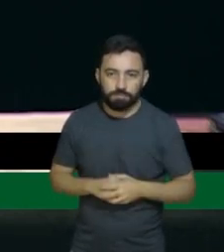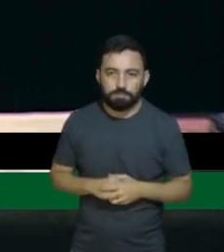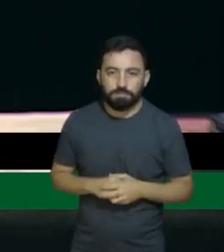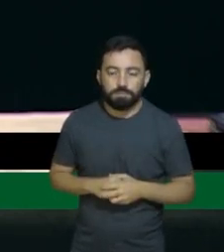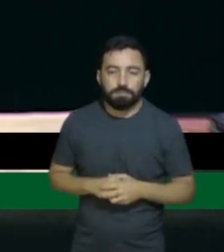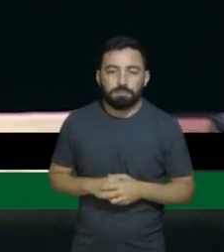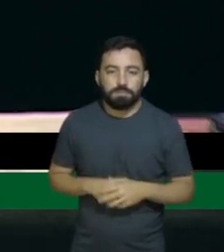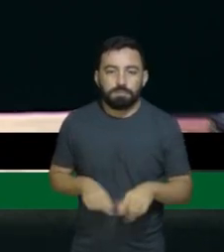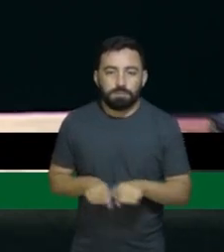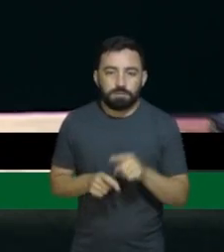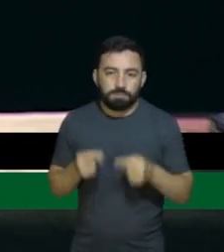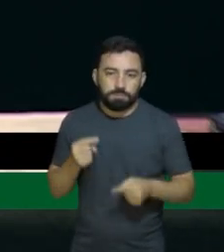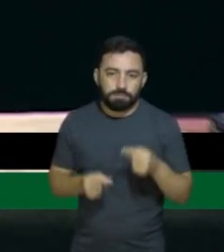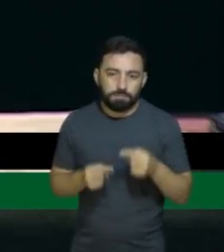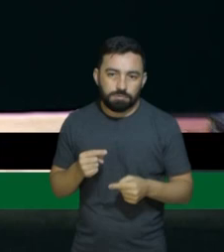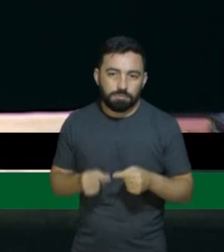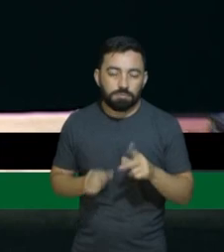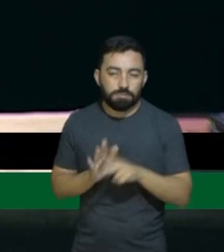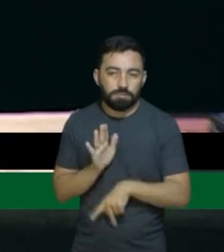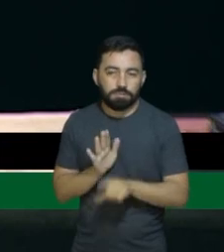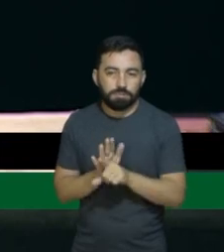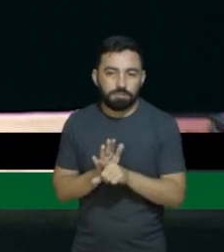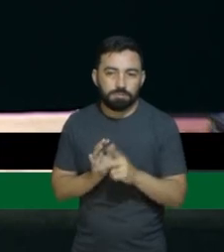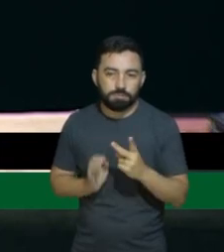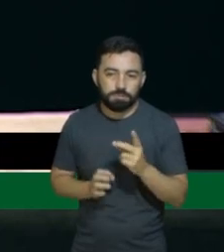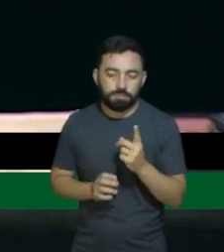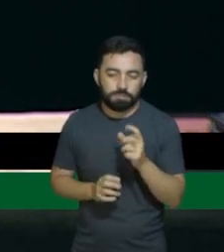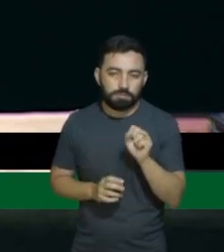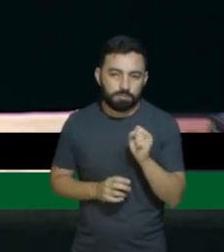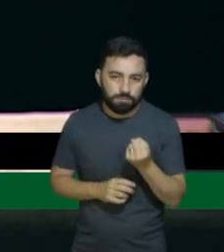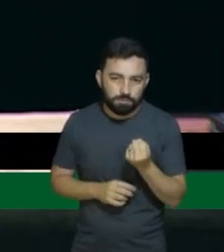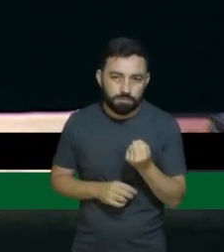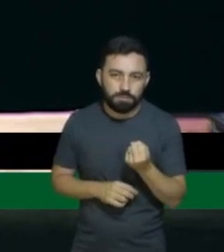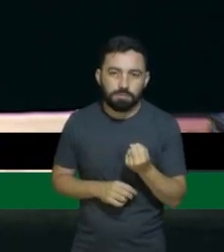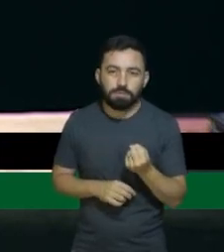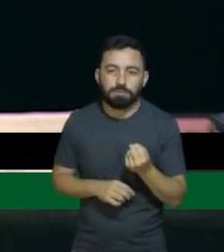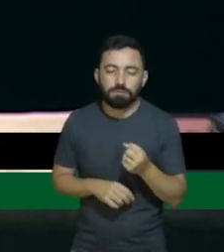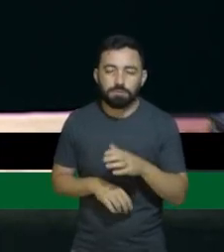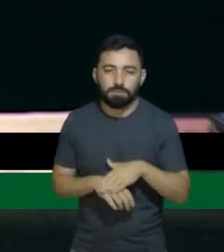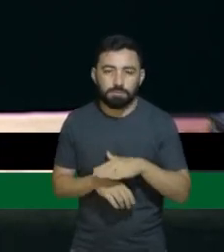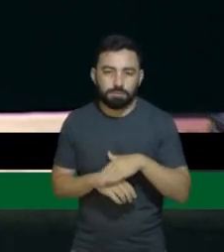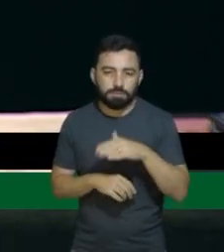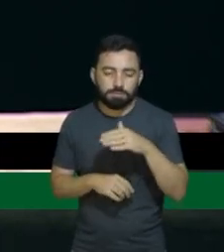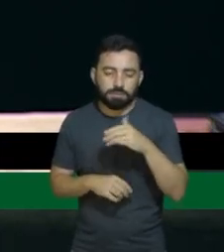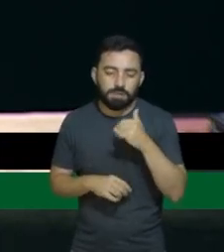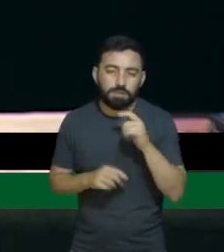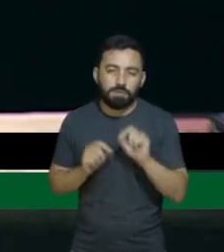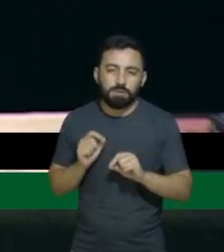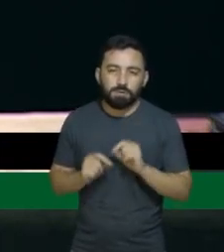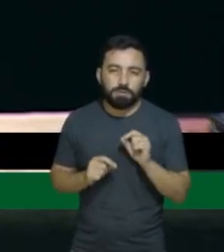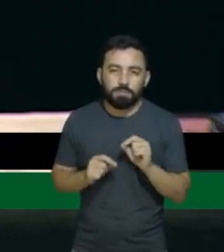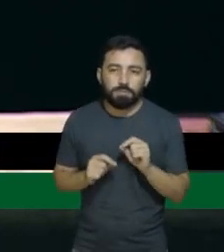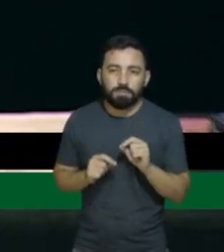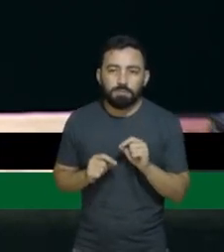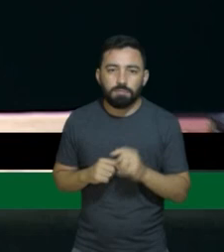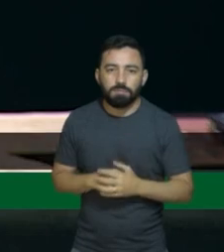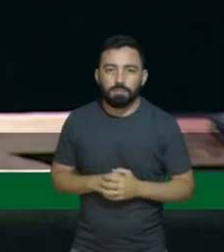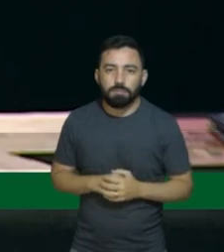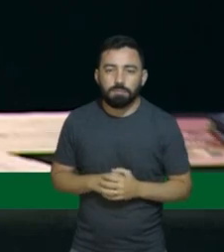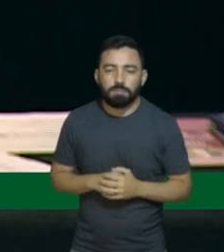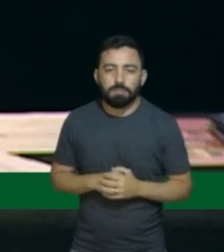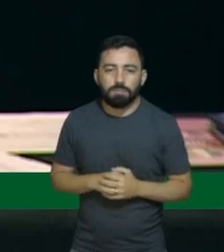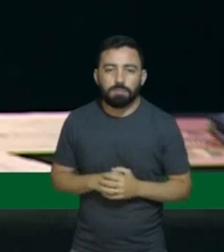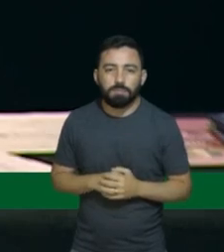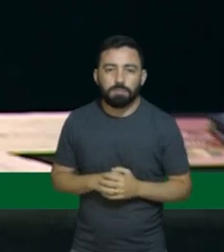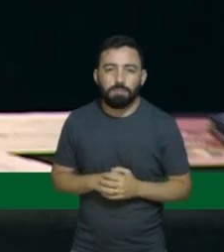discussão e votação em tno único do projeto de lei 218/203 autoria Deputado J CSO dispõe sobre a polí presidente só questão de